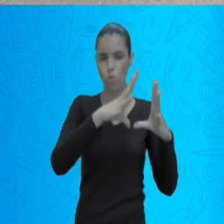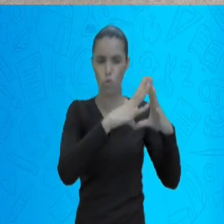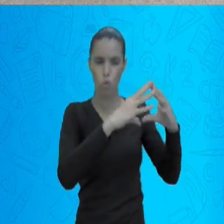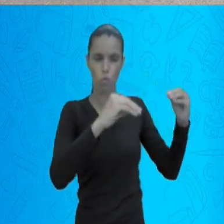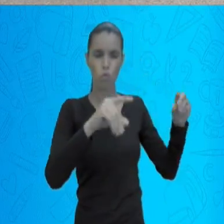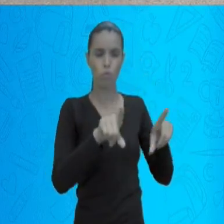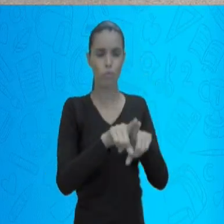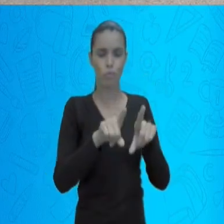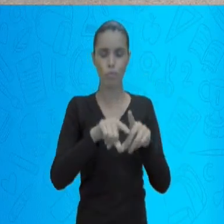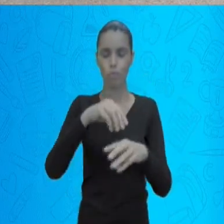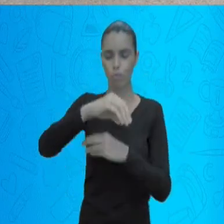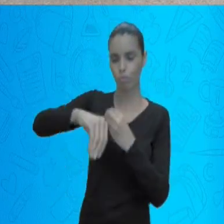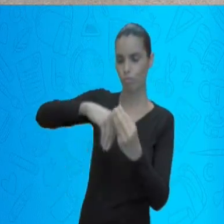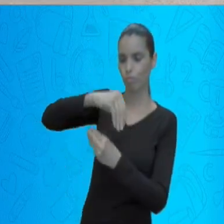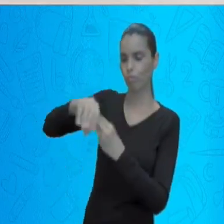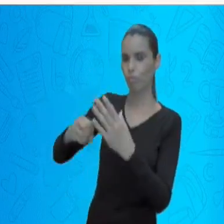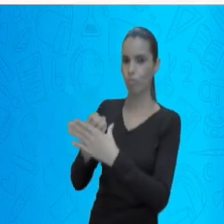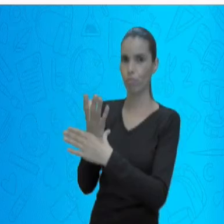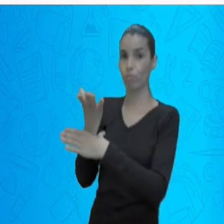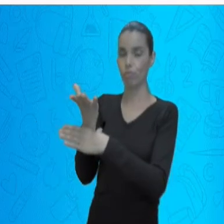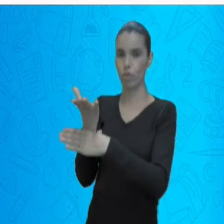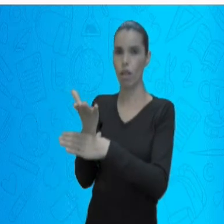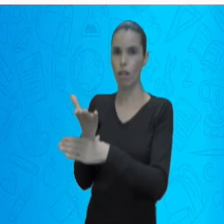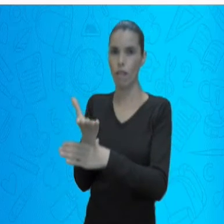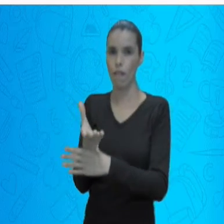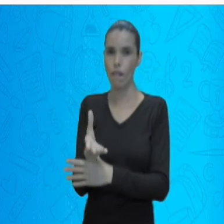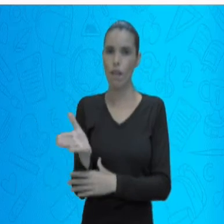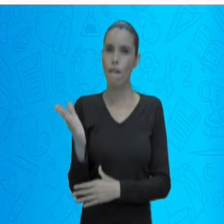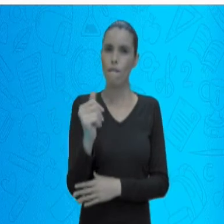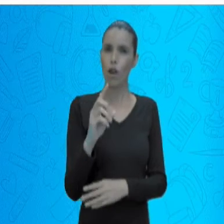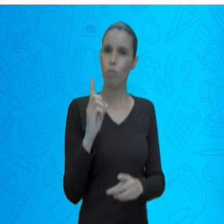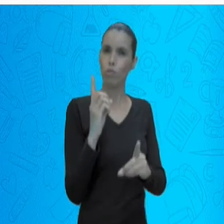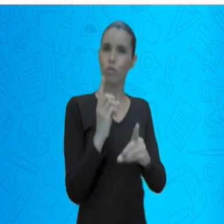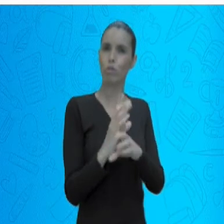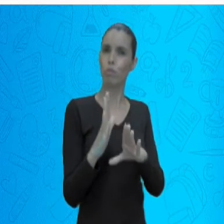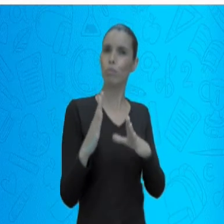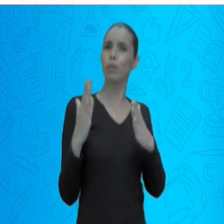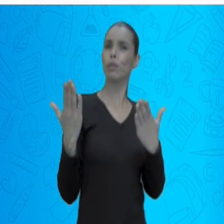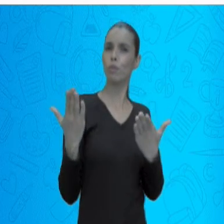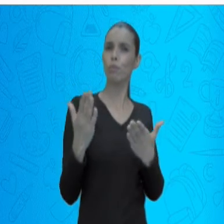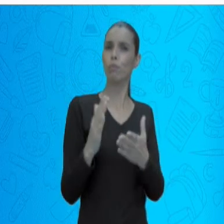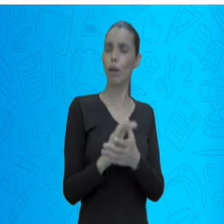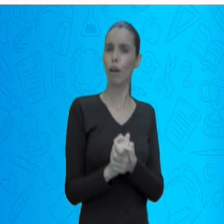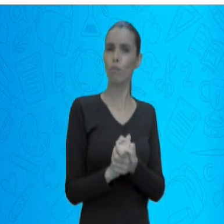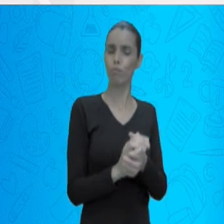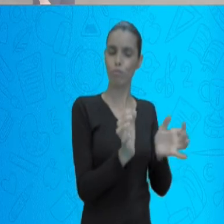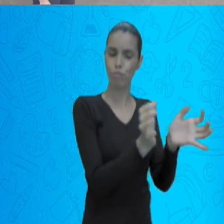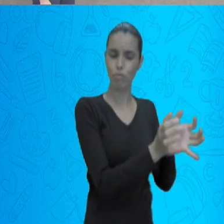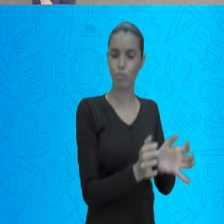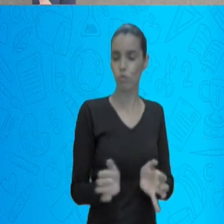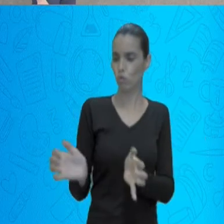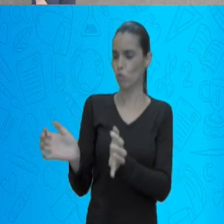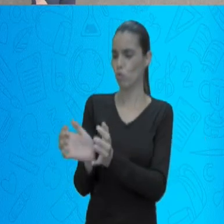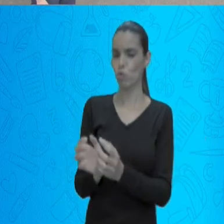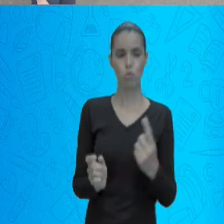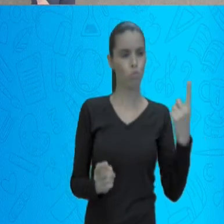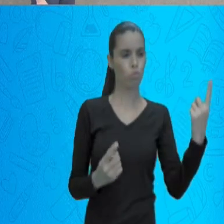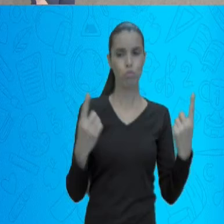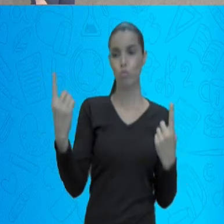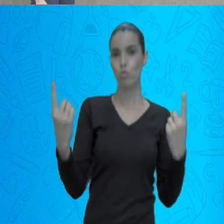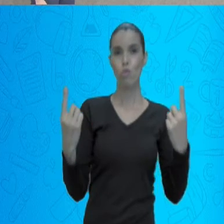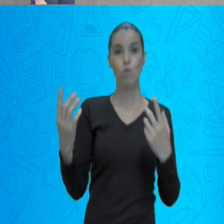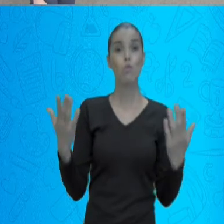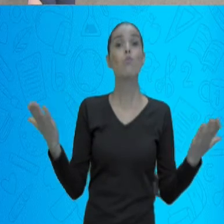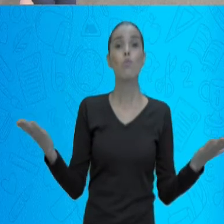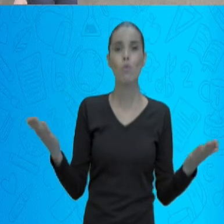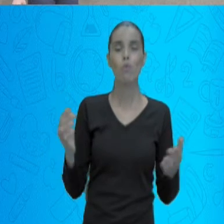heterogêneo, fazer uma análise? Temos aqui um par de alianças. que a gente vê, hein? A gente já sabe, essa aliança é